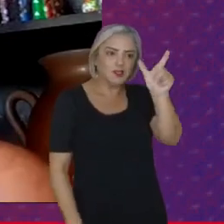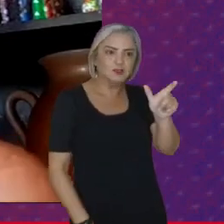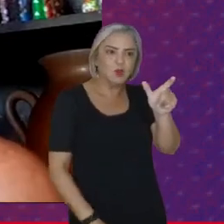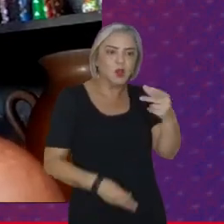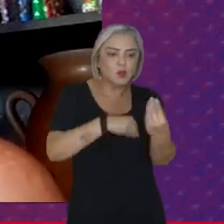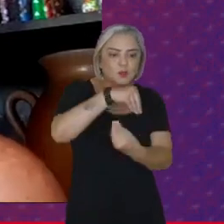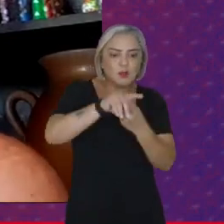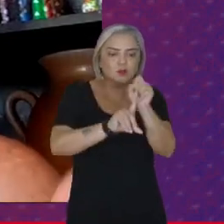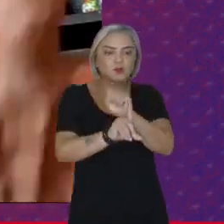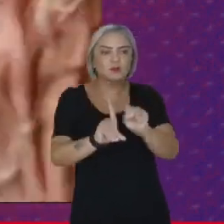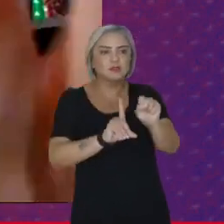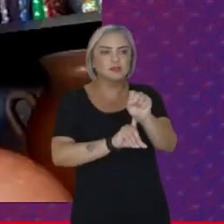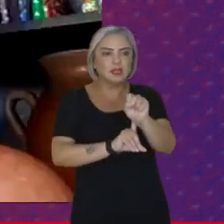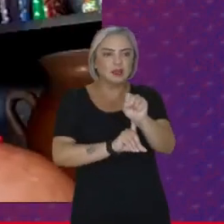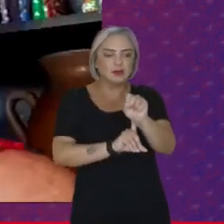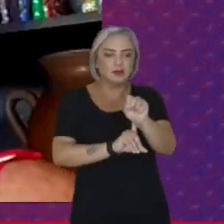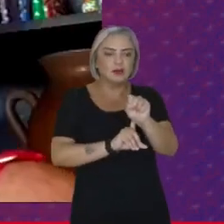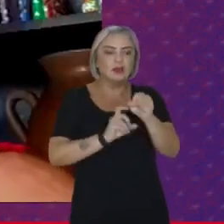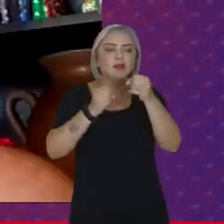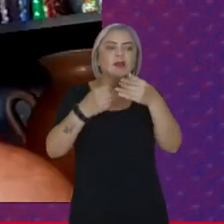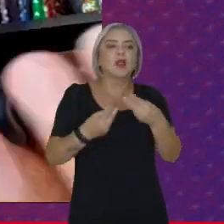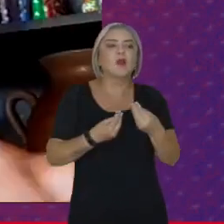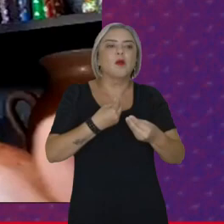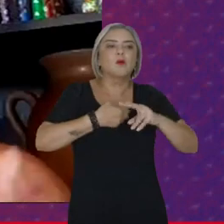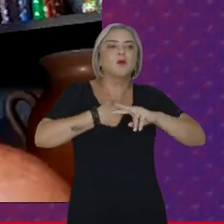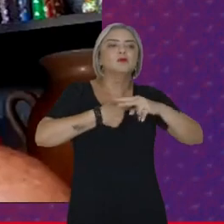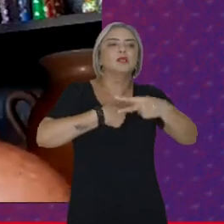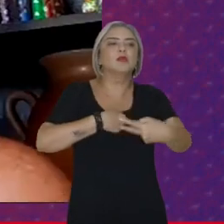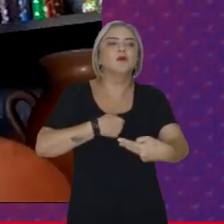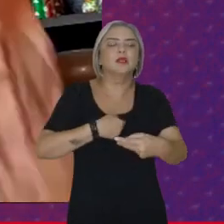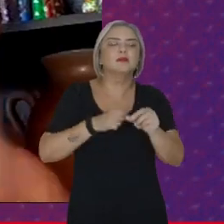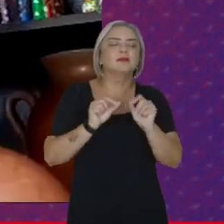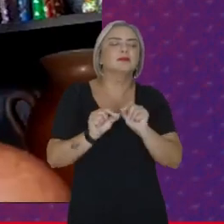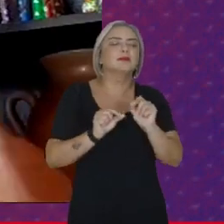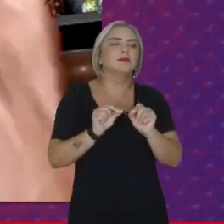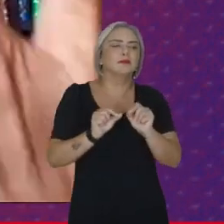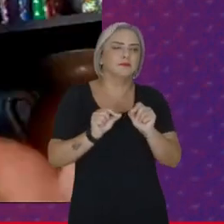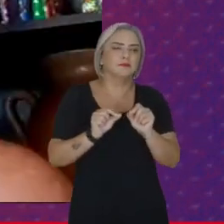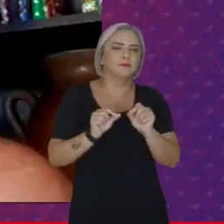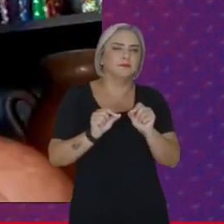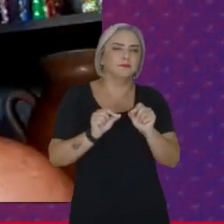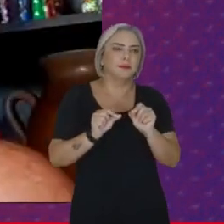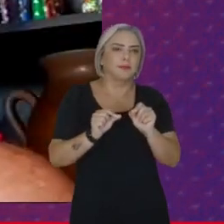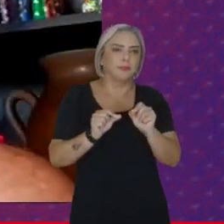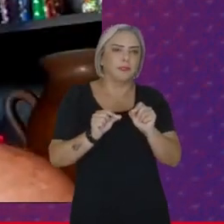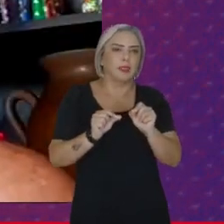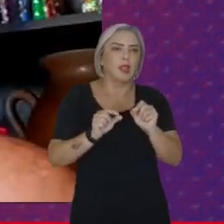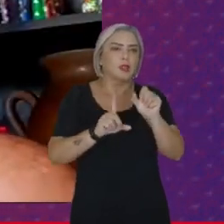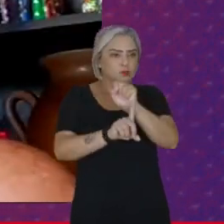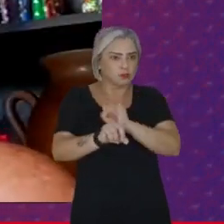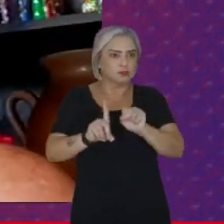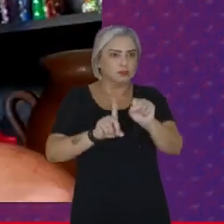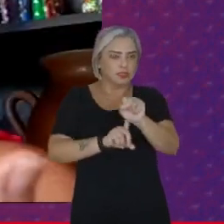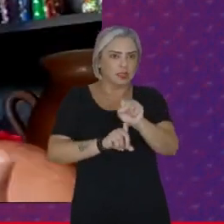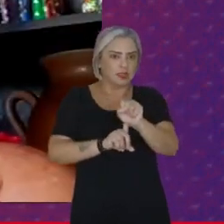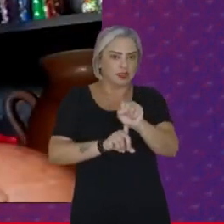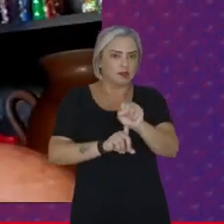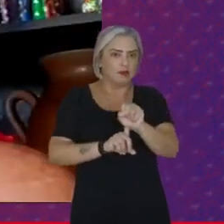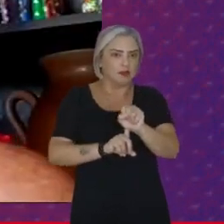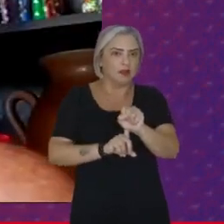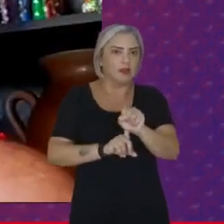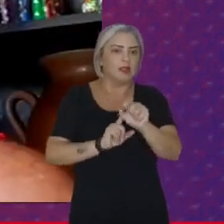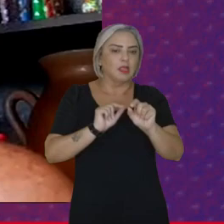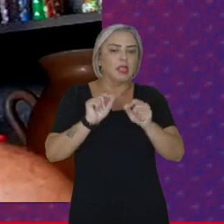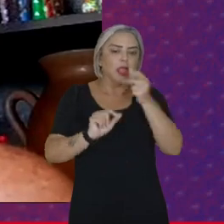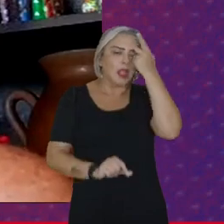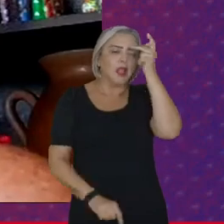Então, a gente está falando, sim, de condicionantes esses que são condicionantes sociais, que vem dizendo quem